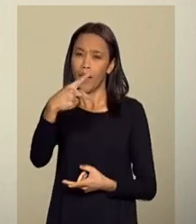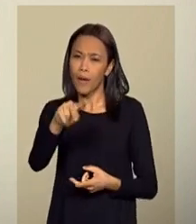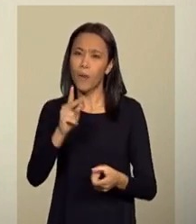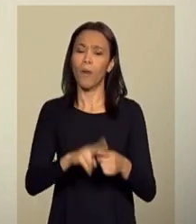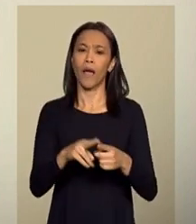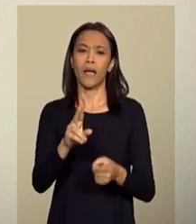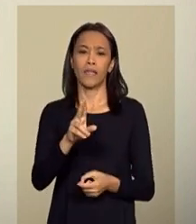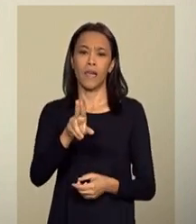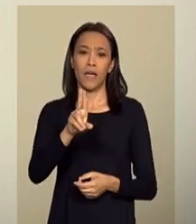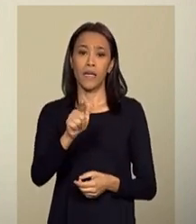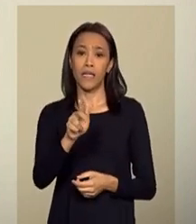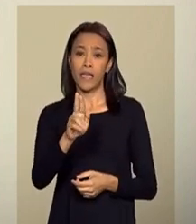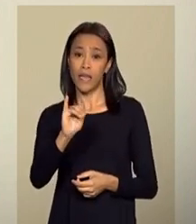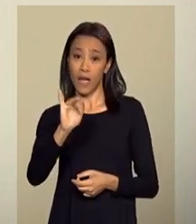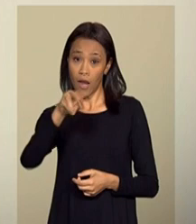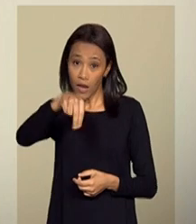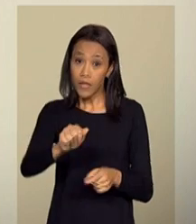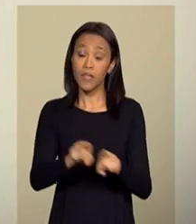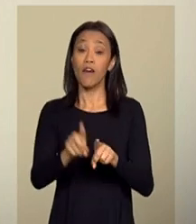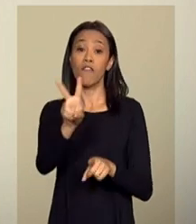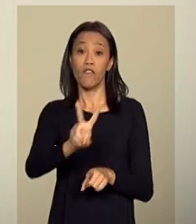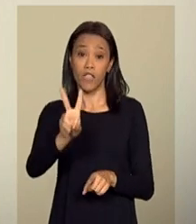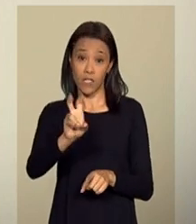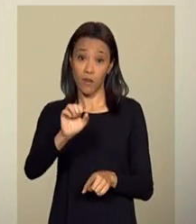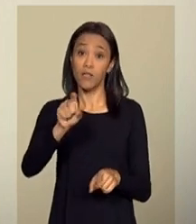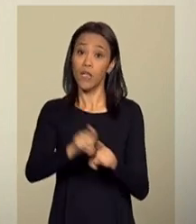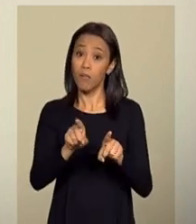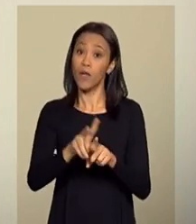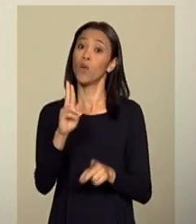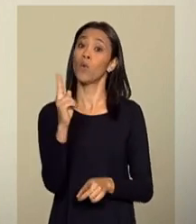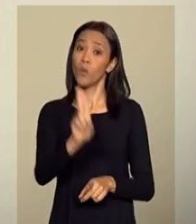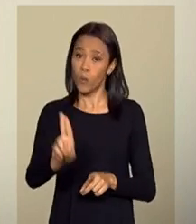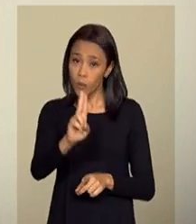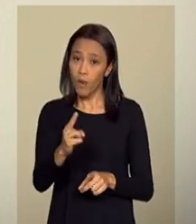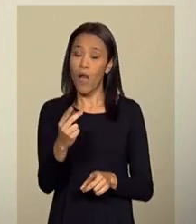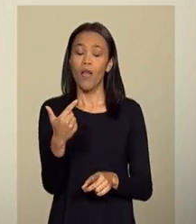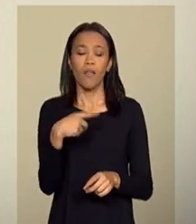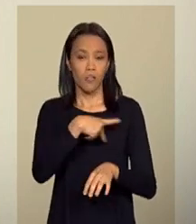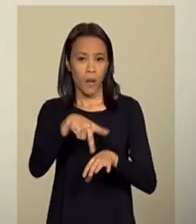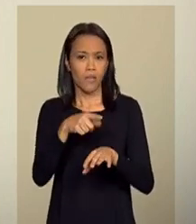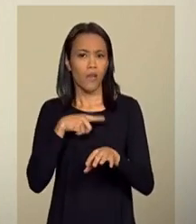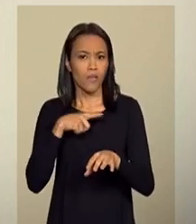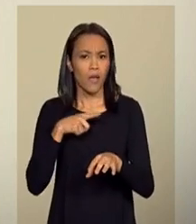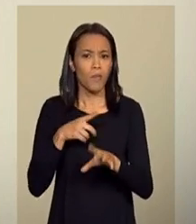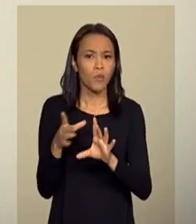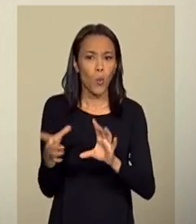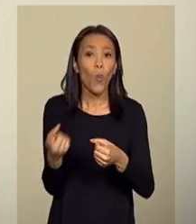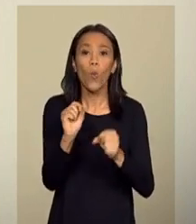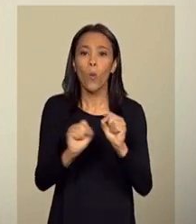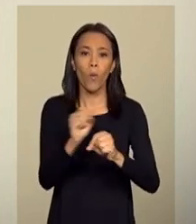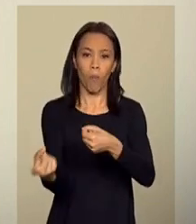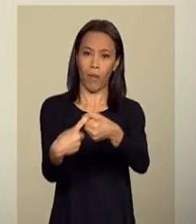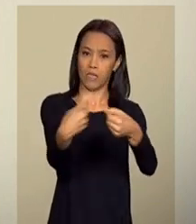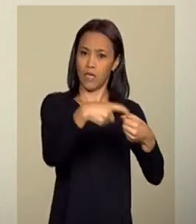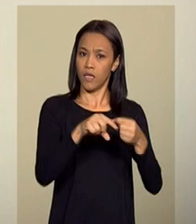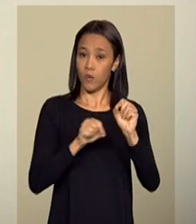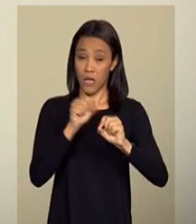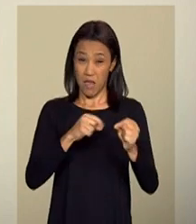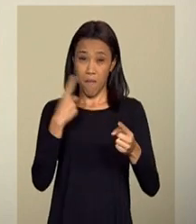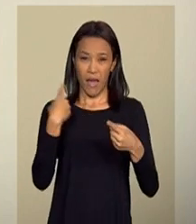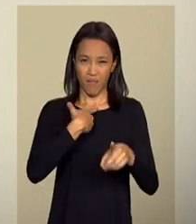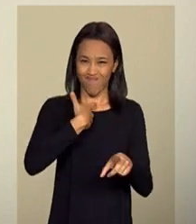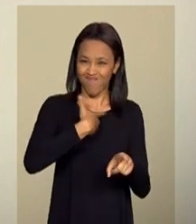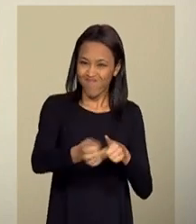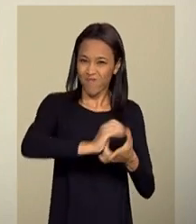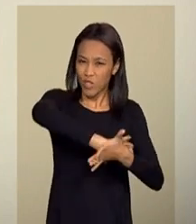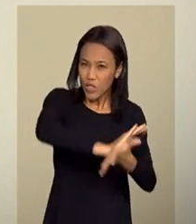Francesa da Venezuela e do Uruguai Lucian outra ação muito importante são as parcerias para erradicar